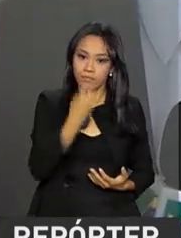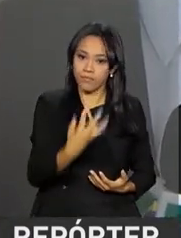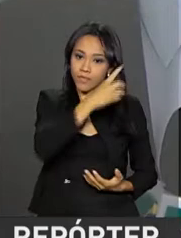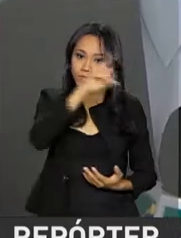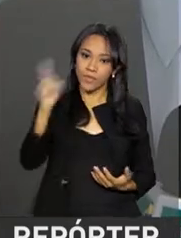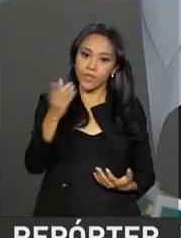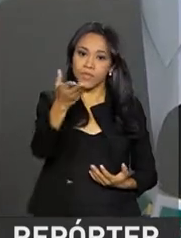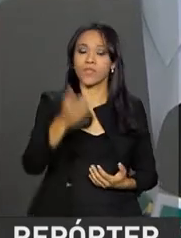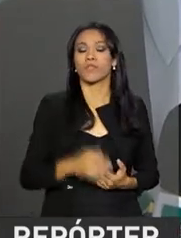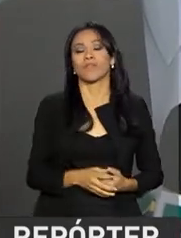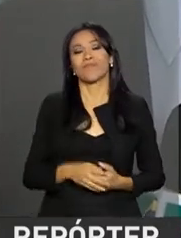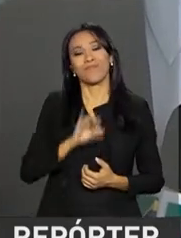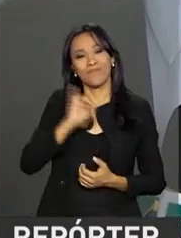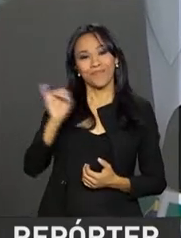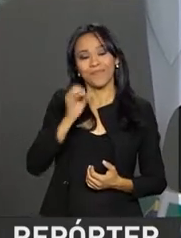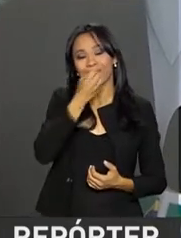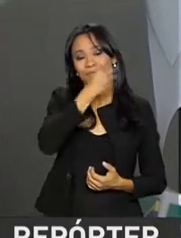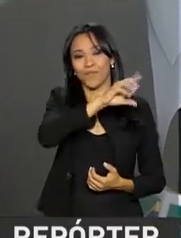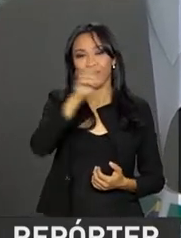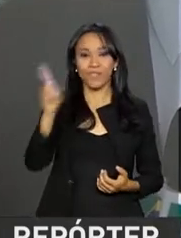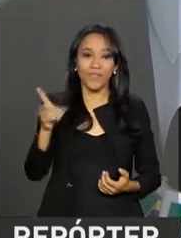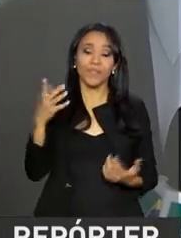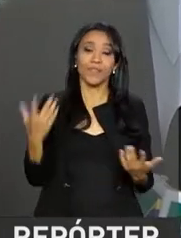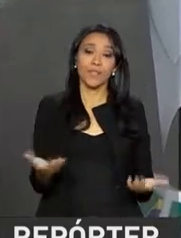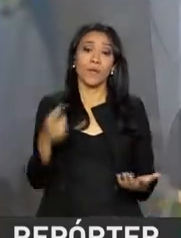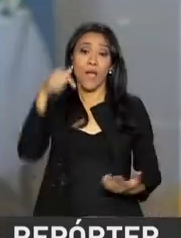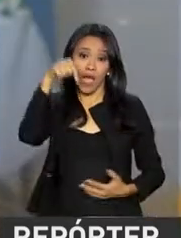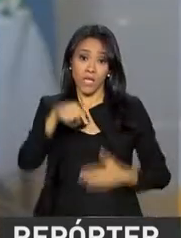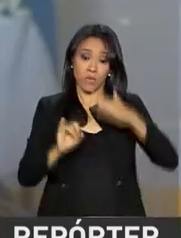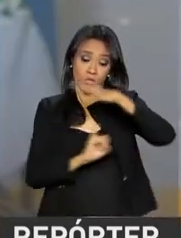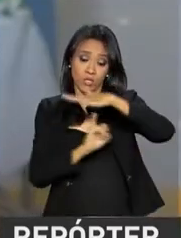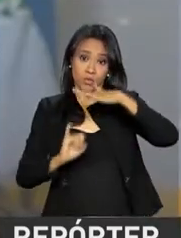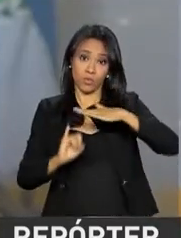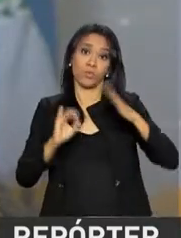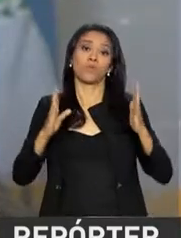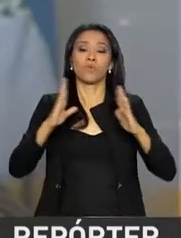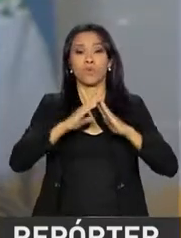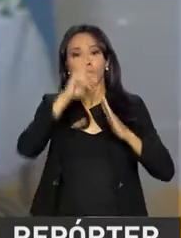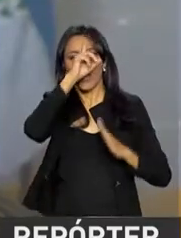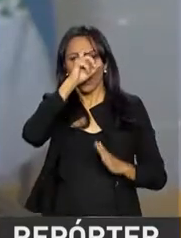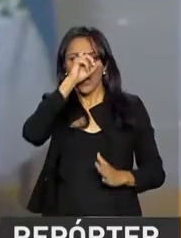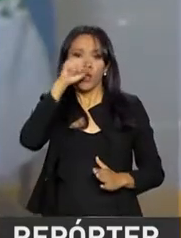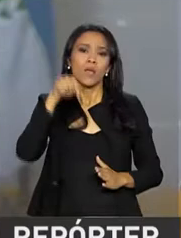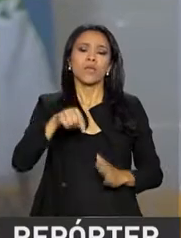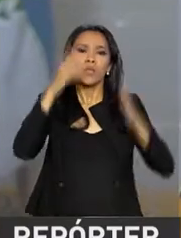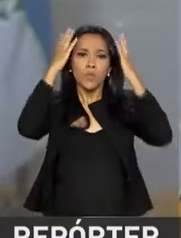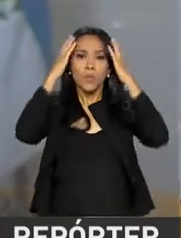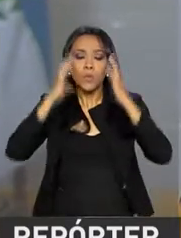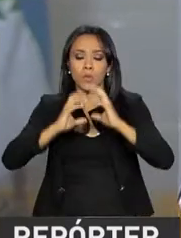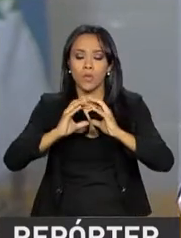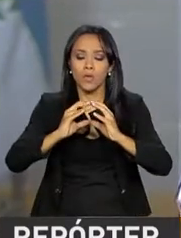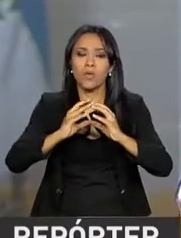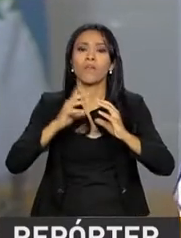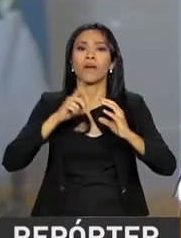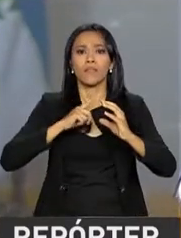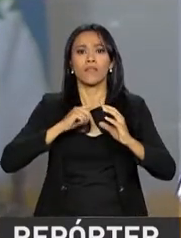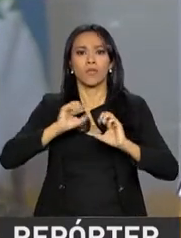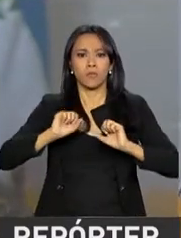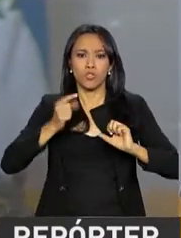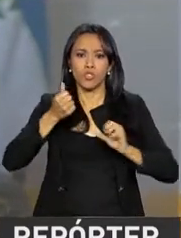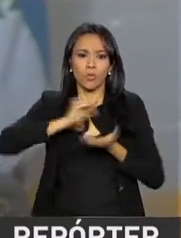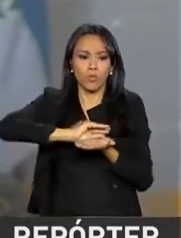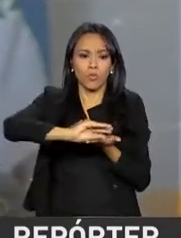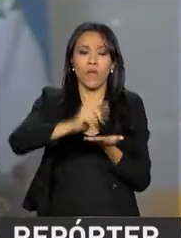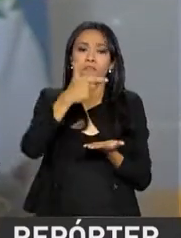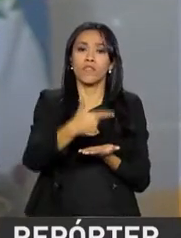olá bom dia o instituto estadual do cérebro vai receber um reforço de 25 milhões de reais